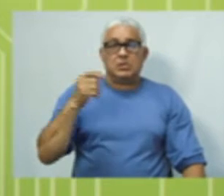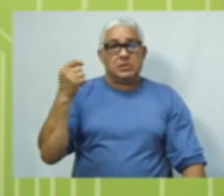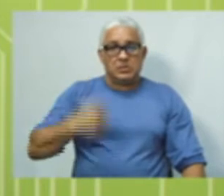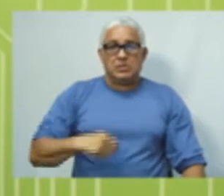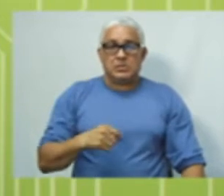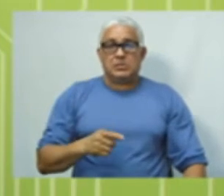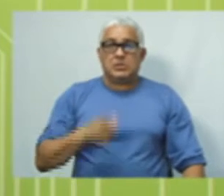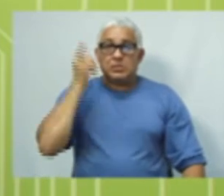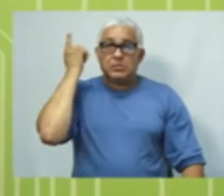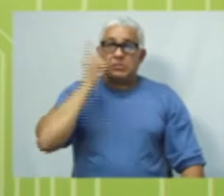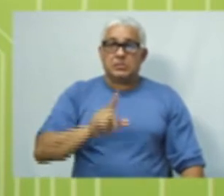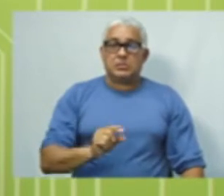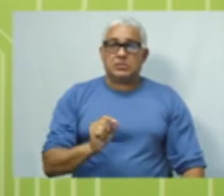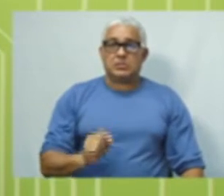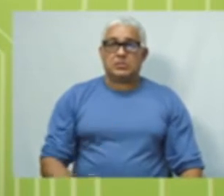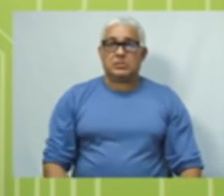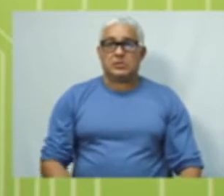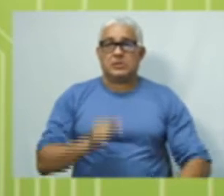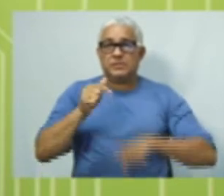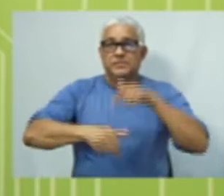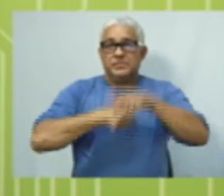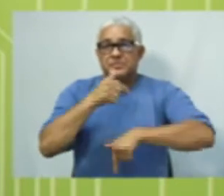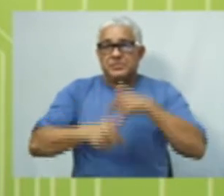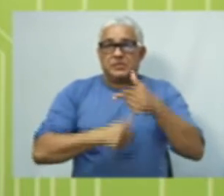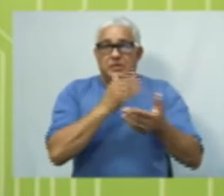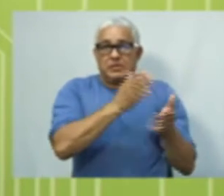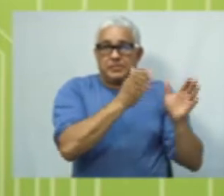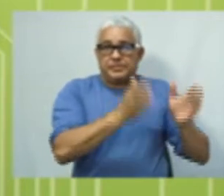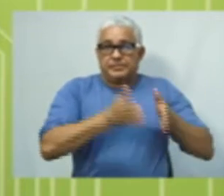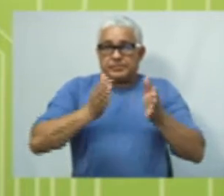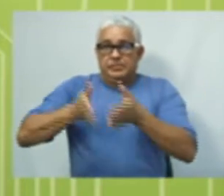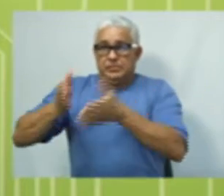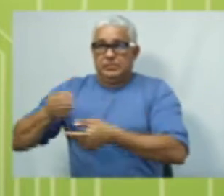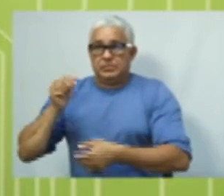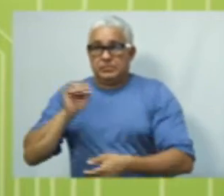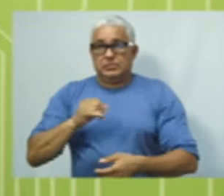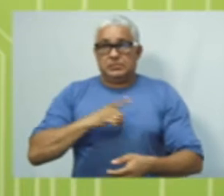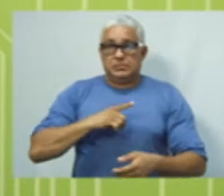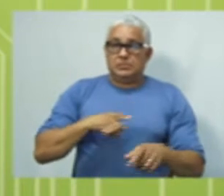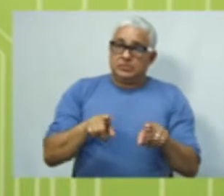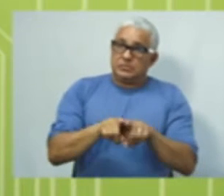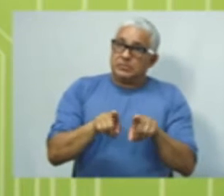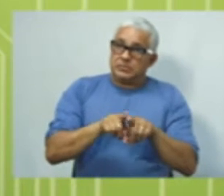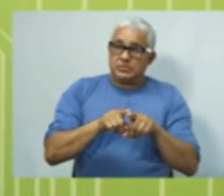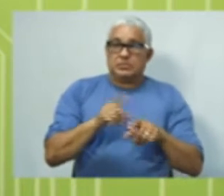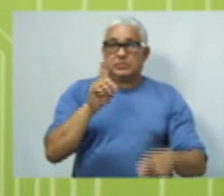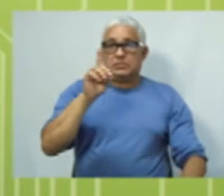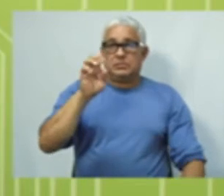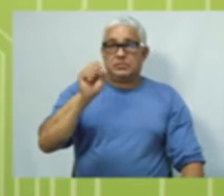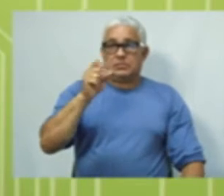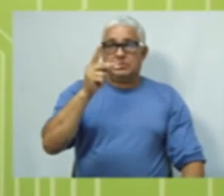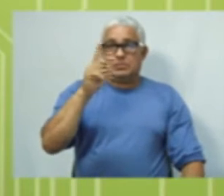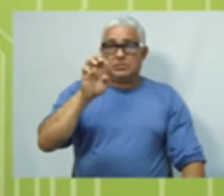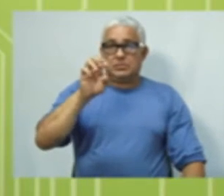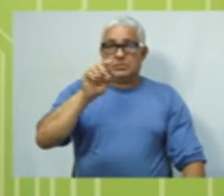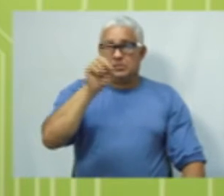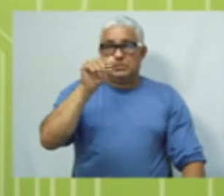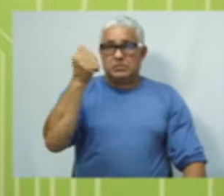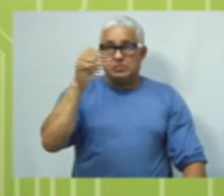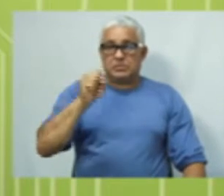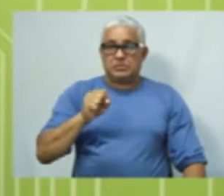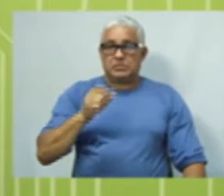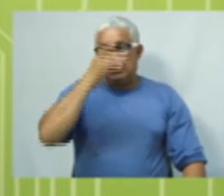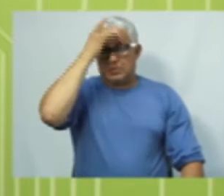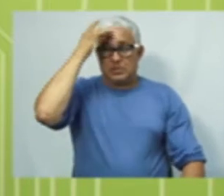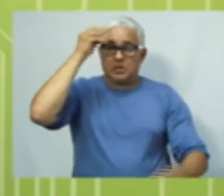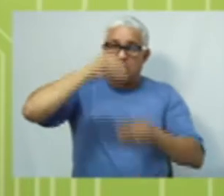consigo executar as outras etapas se eu também tenho essas despesas, ou seja, essas pessoas envolvidas